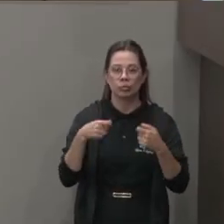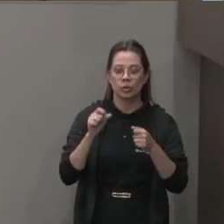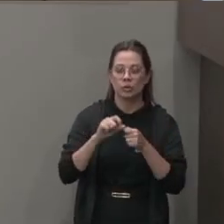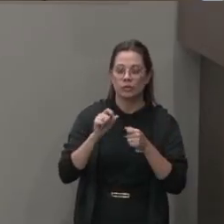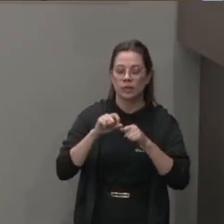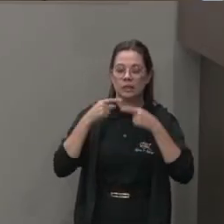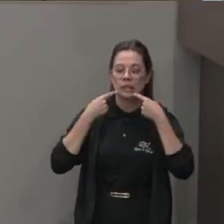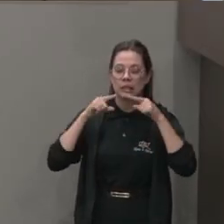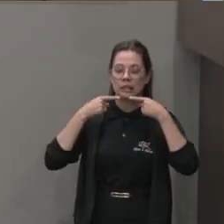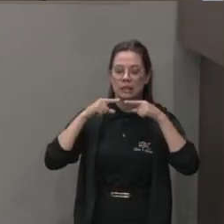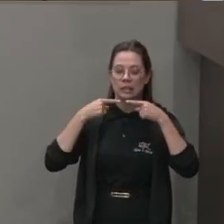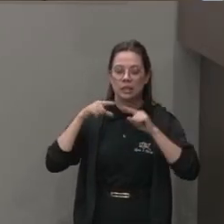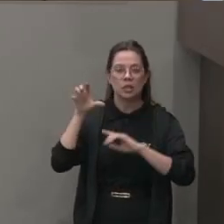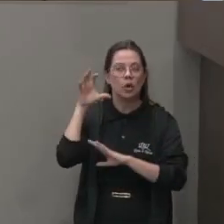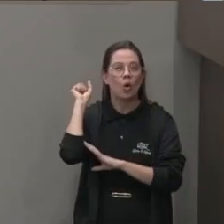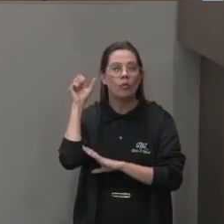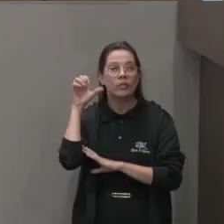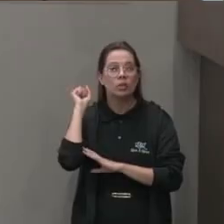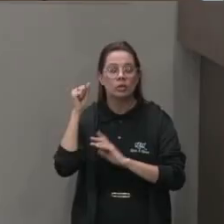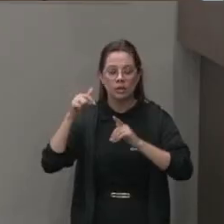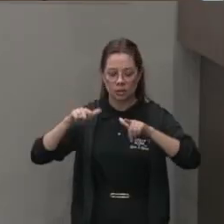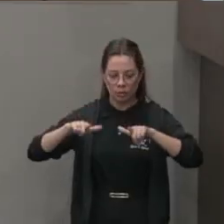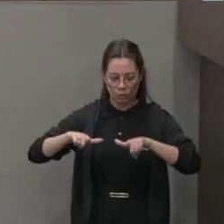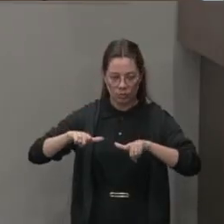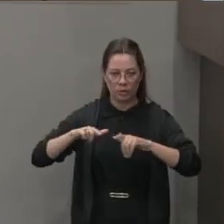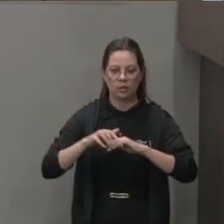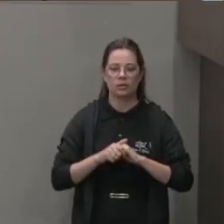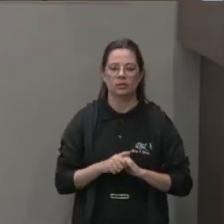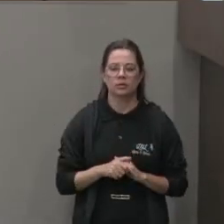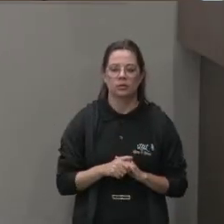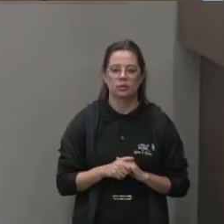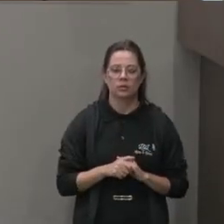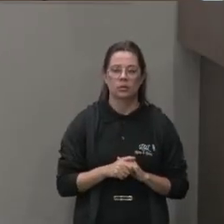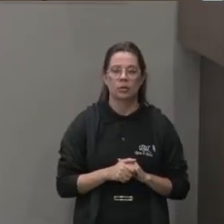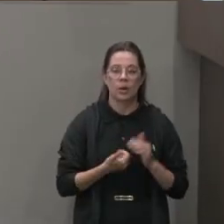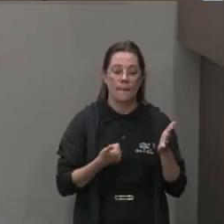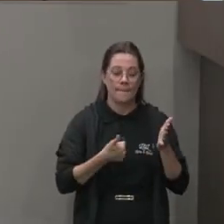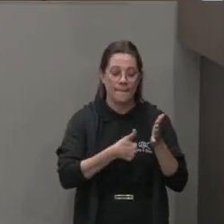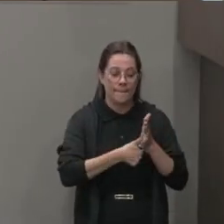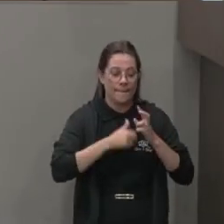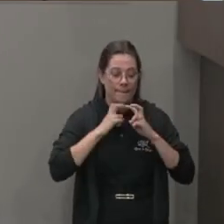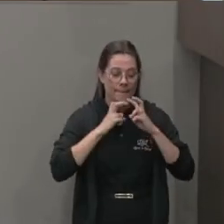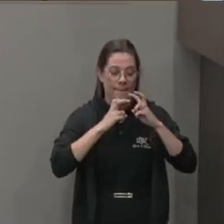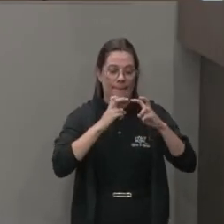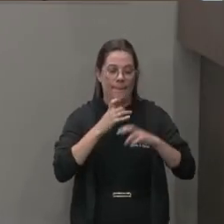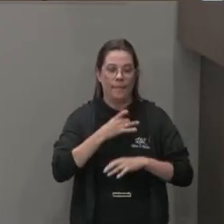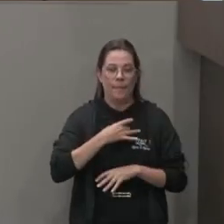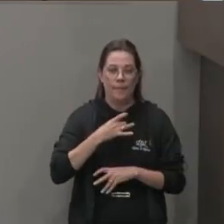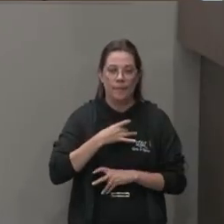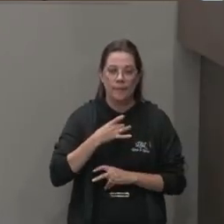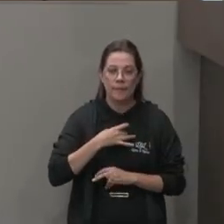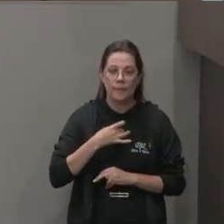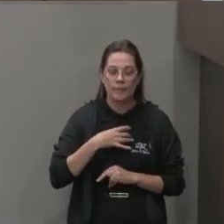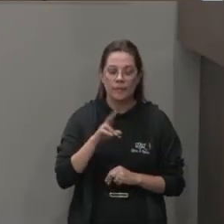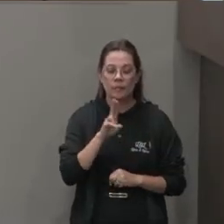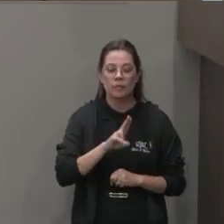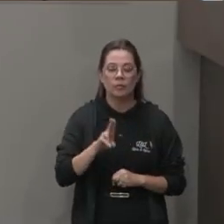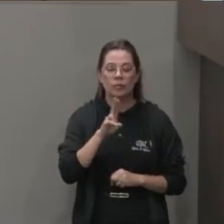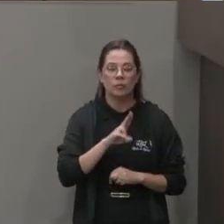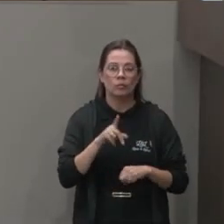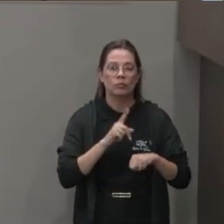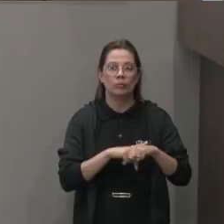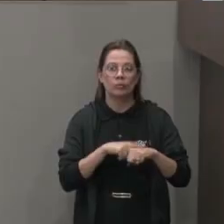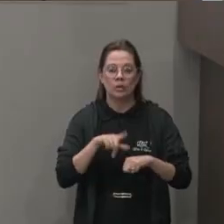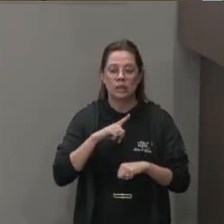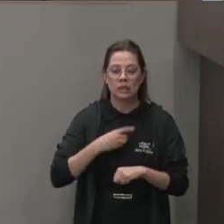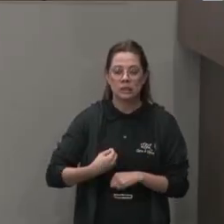a reclamação na ouvidoria, gente. O botão de pânico, ele vai ser acionado quando